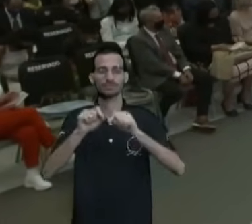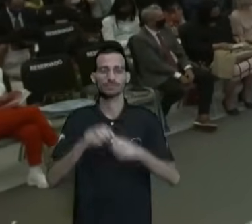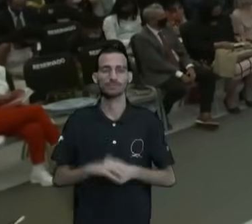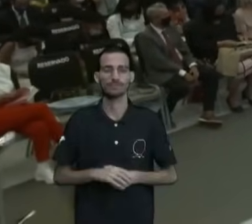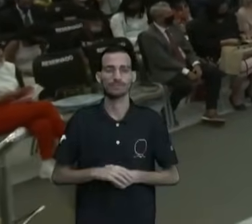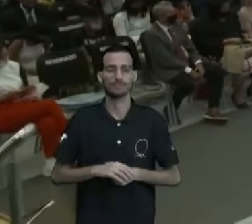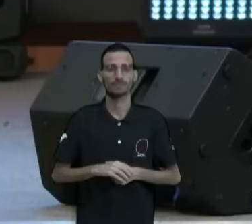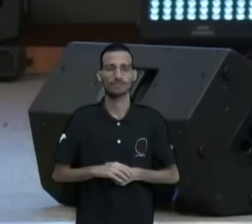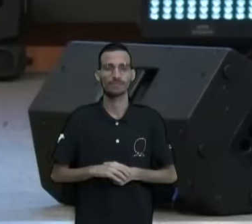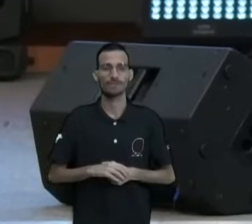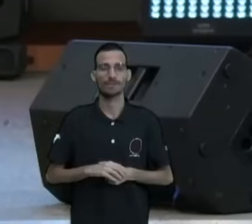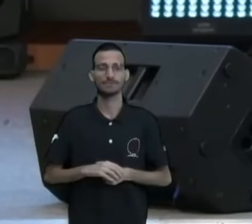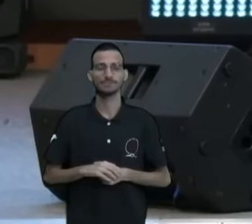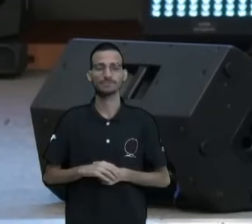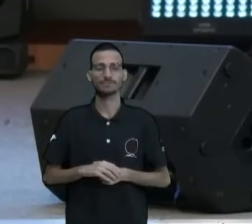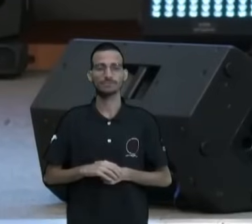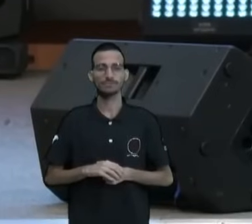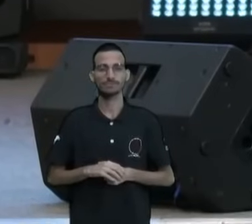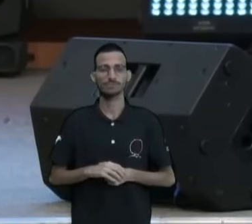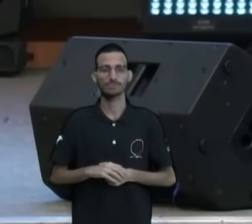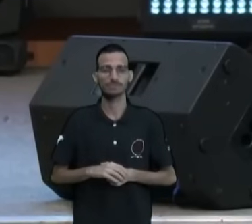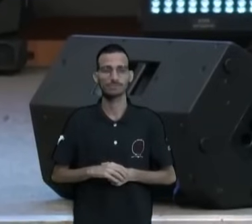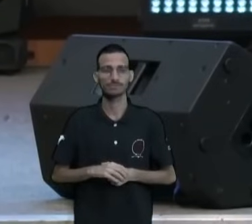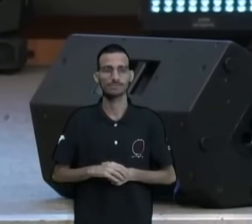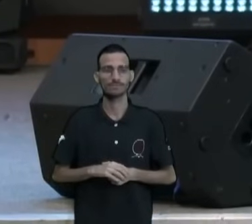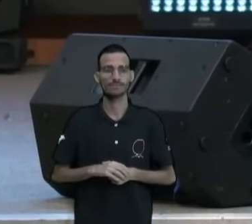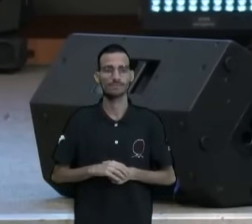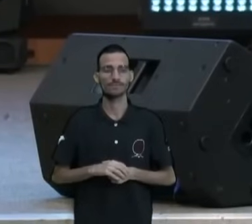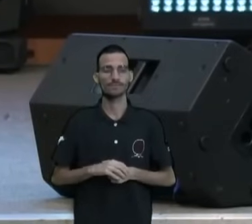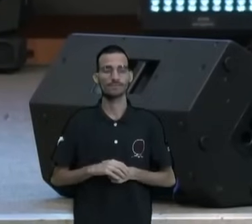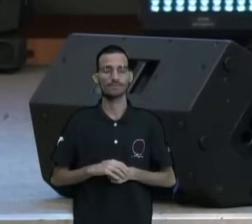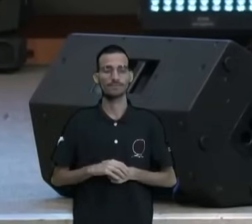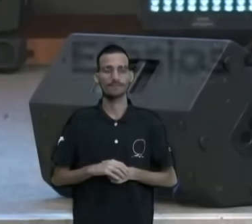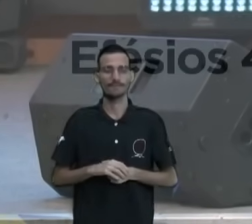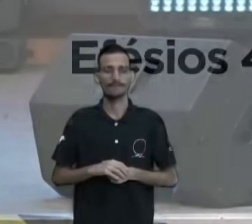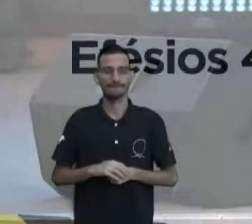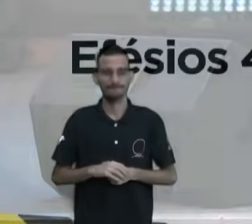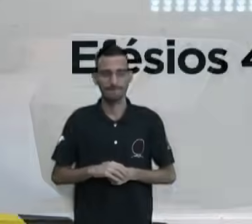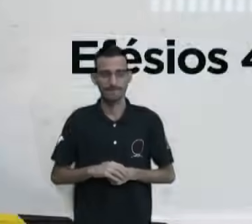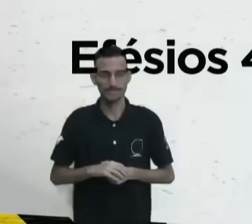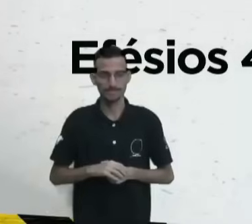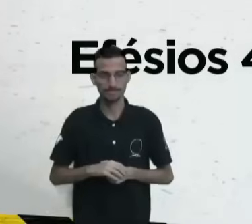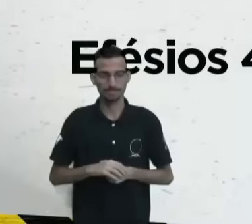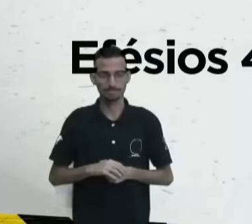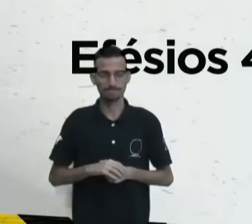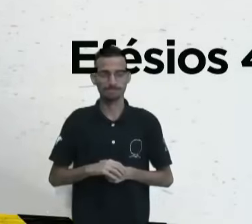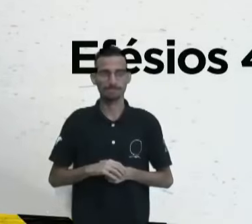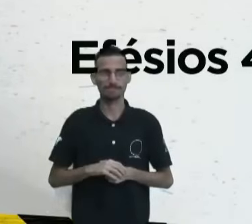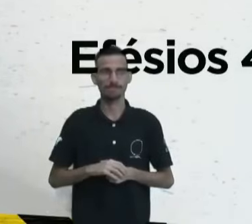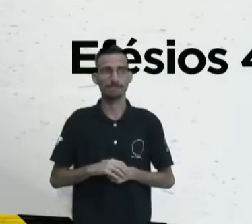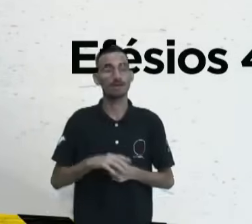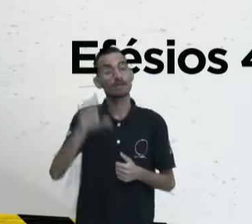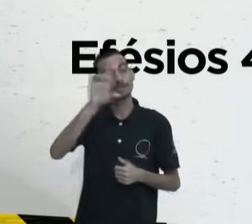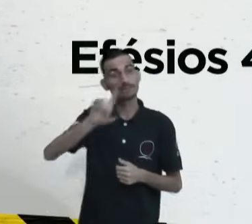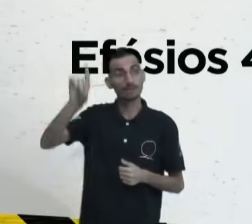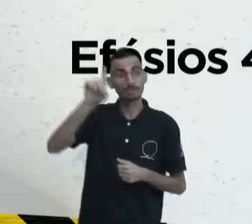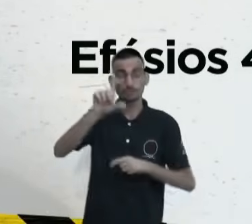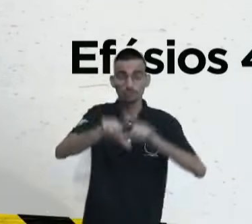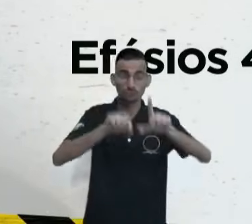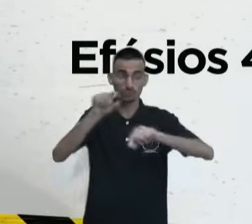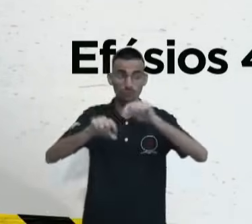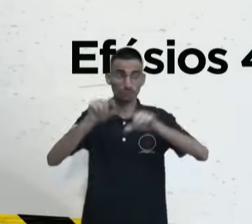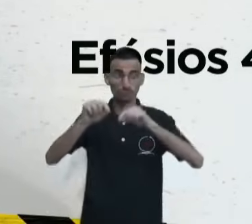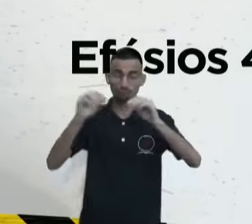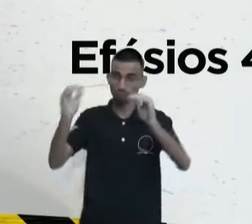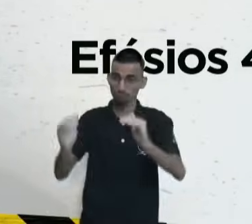11 preste atenção hein e ele mesmo deu Deus é que levanta as autoridades na igreja os Ministérios na igreja